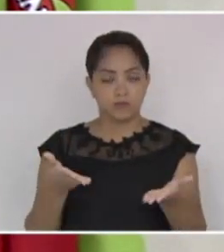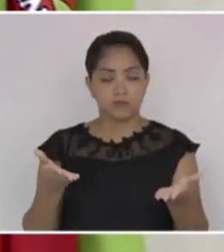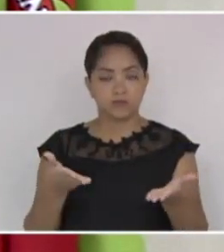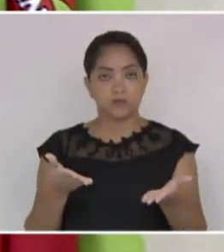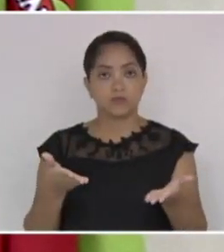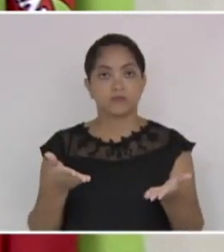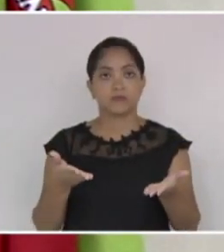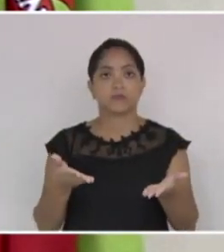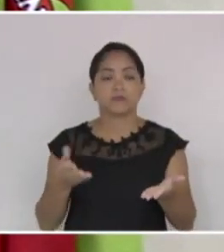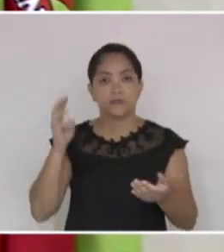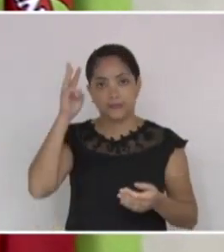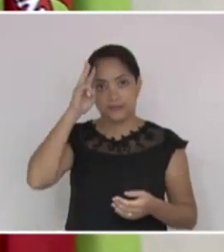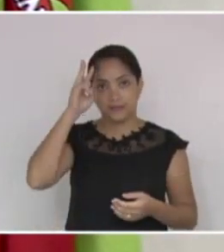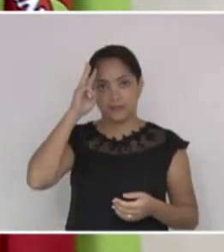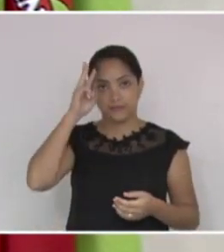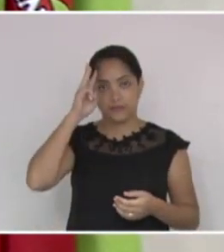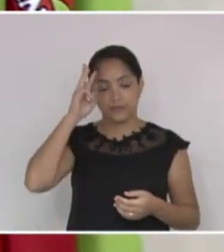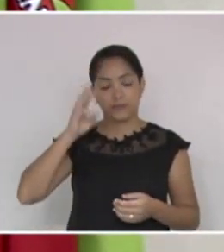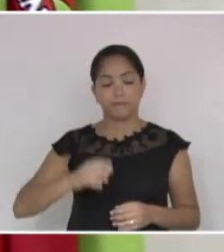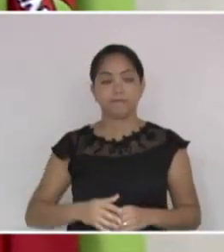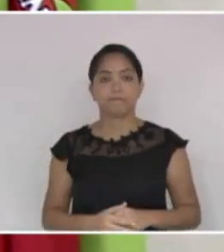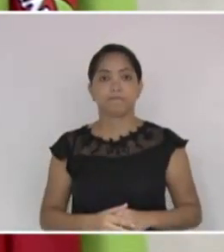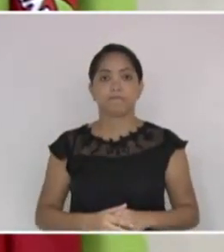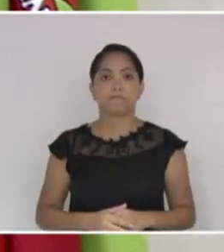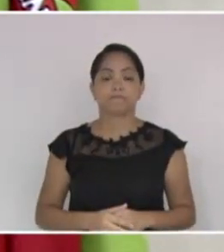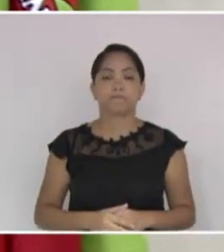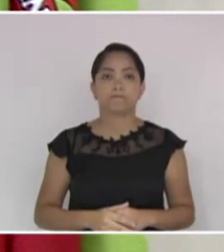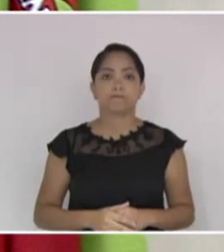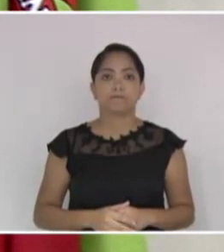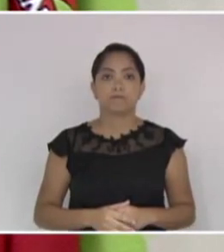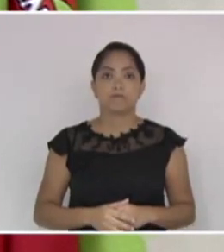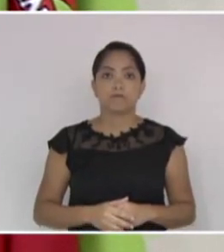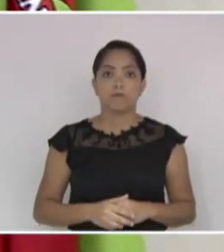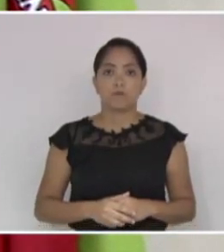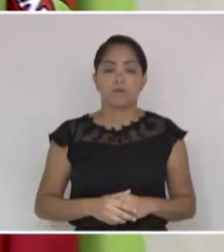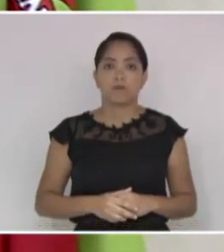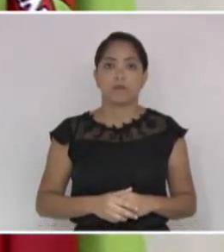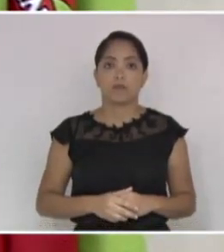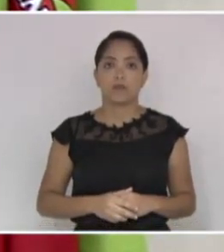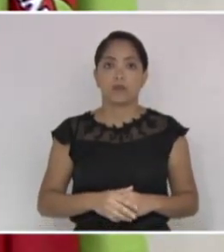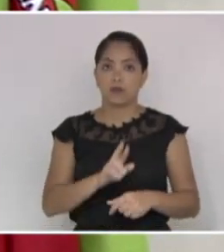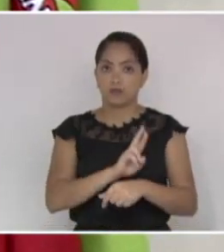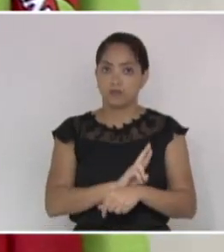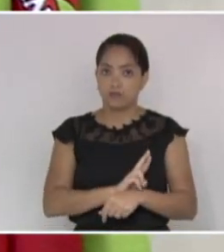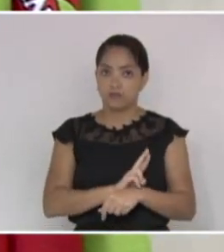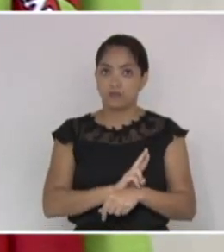de terça-feira, senhores parlamentares, que além de representar,